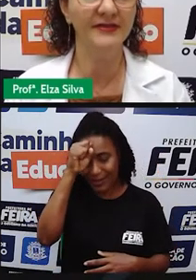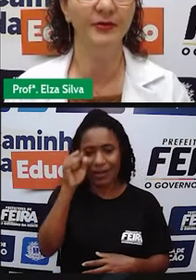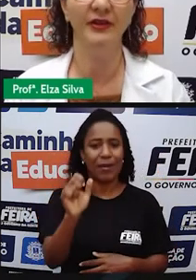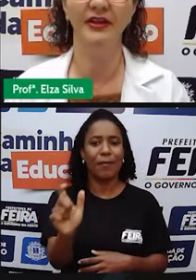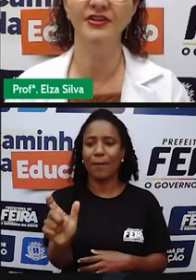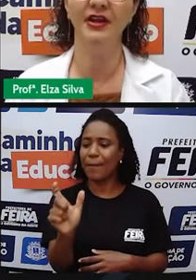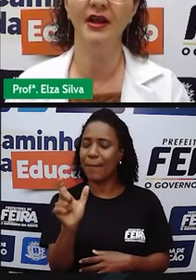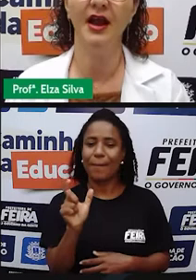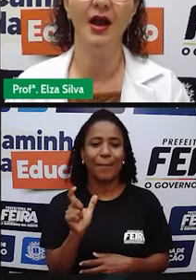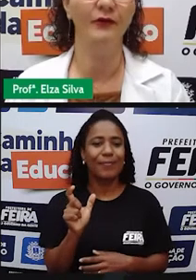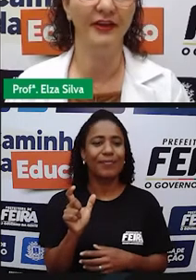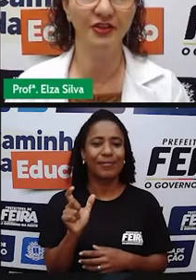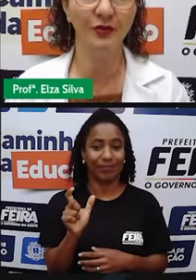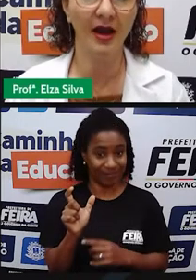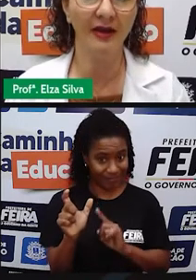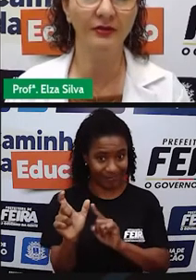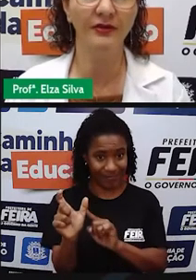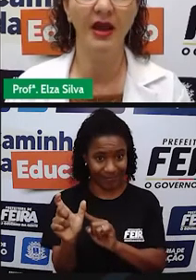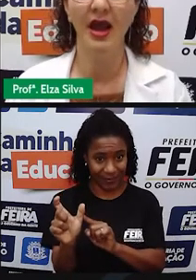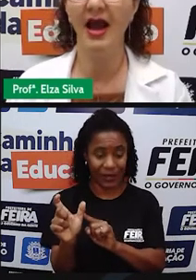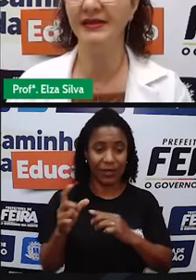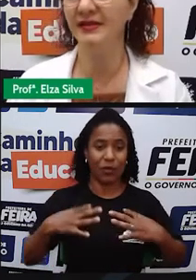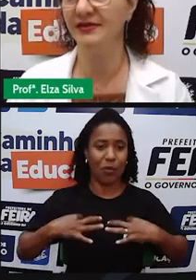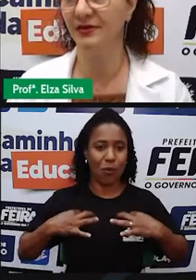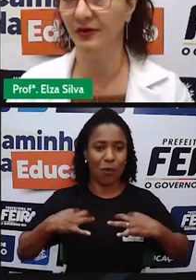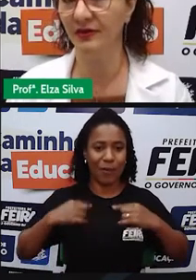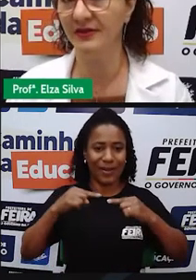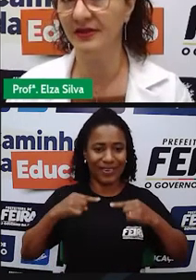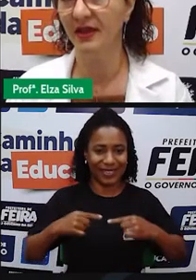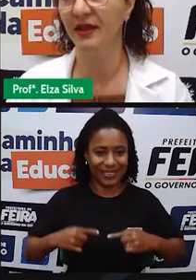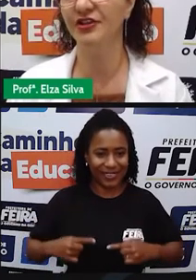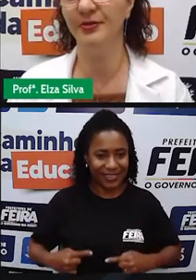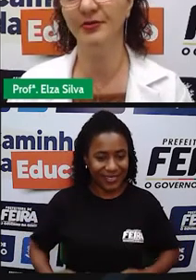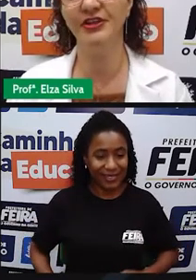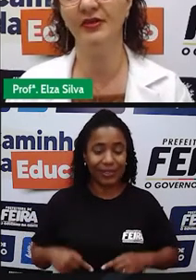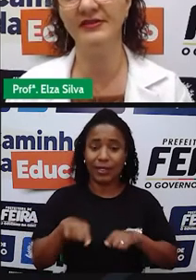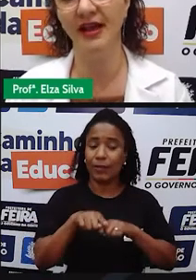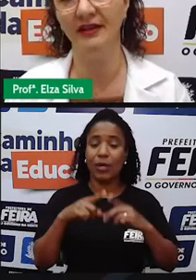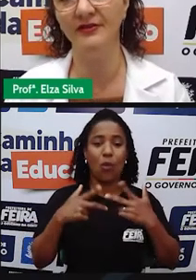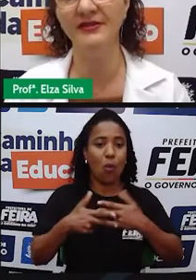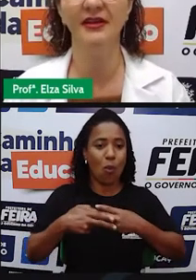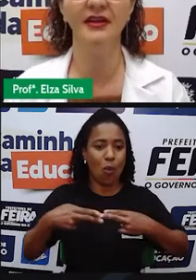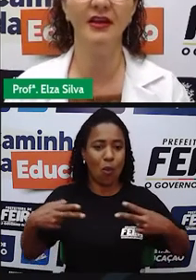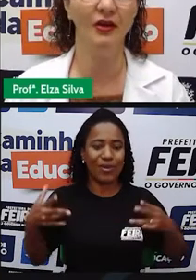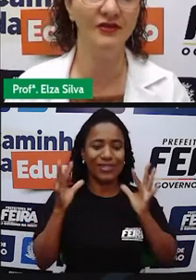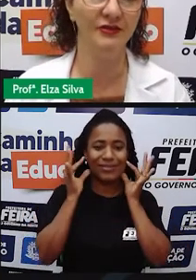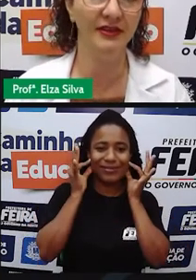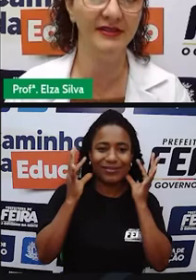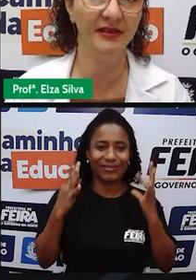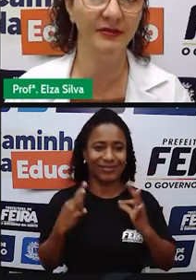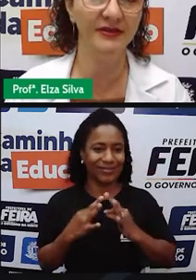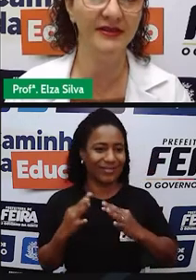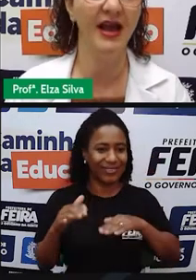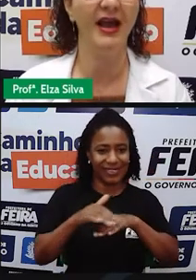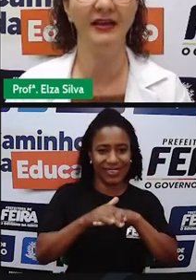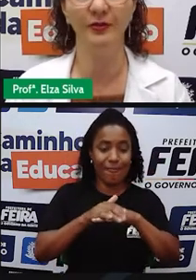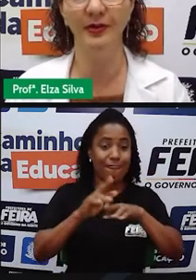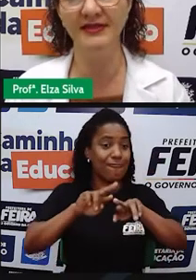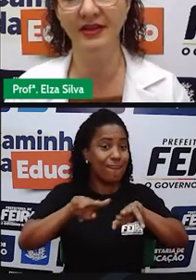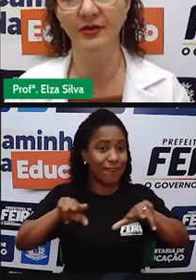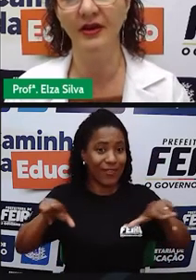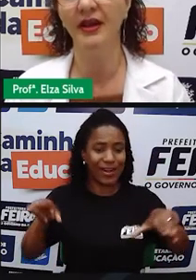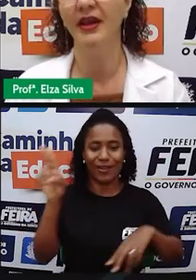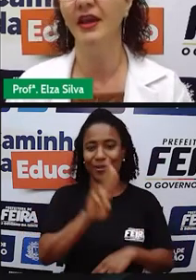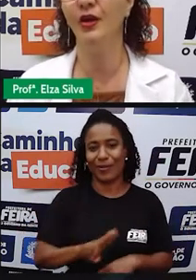vocabulário correspondente ao vestuário, acessórios e tipos de calçados que nós utilizamos aqui